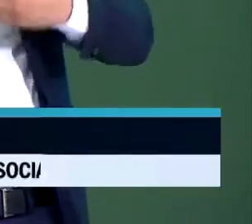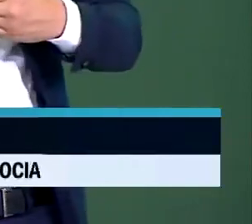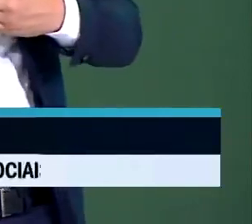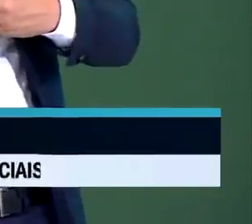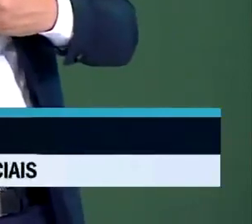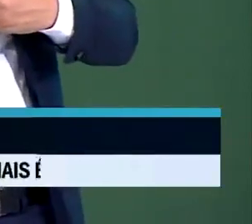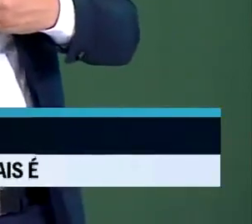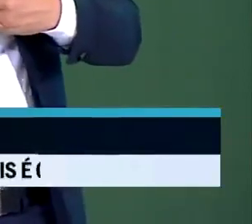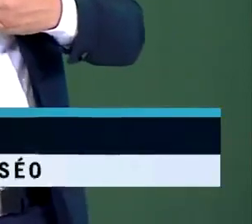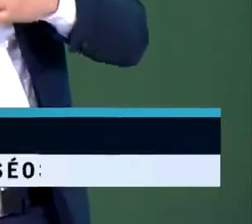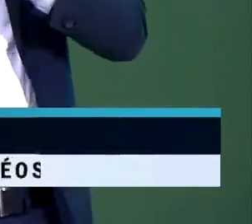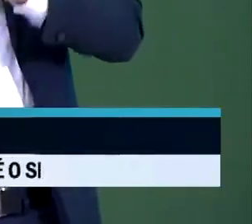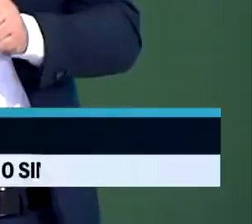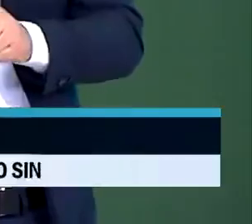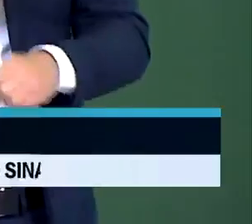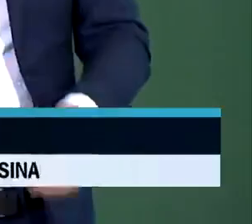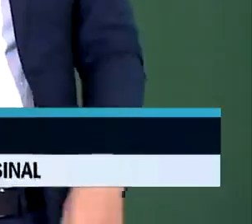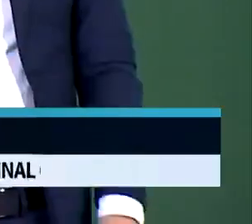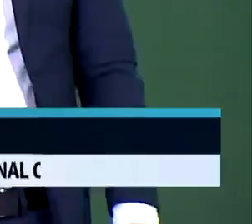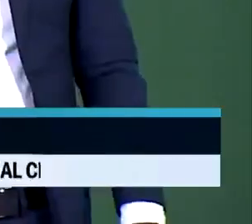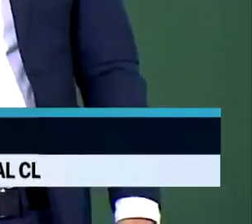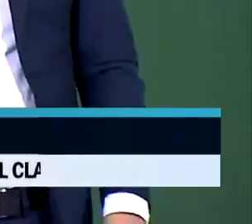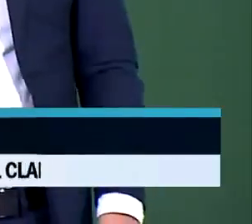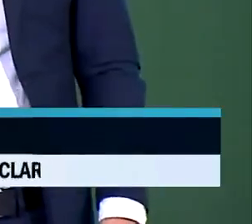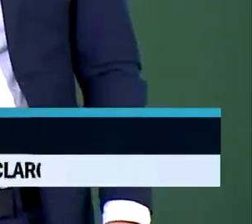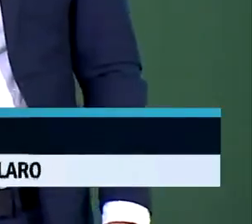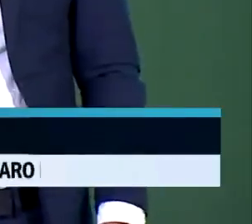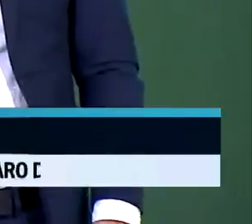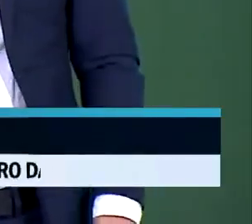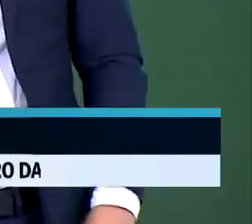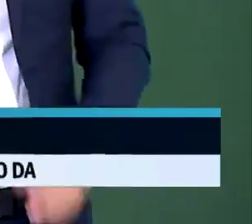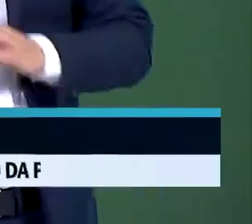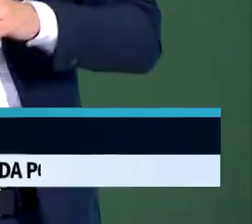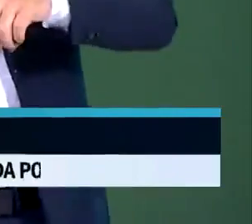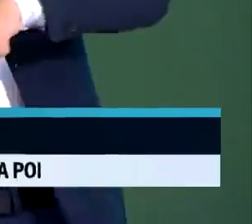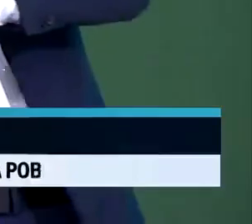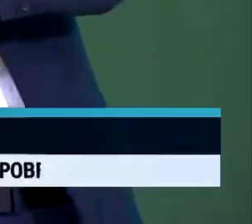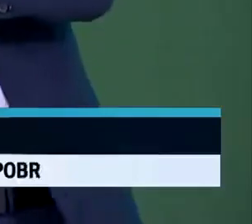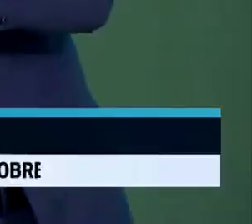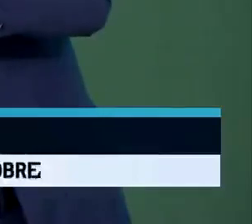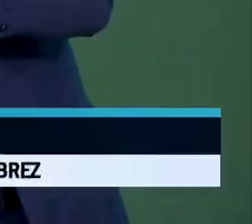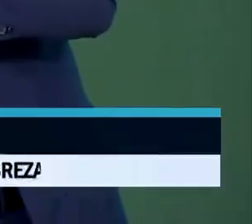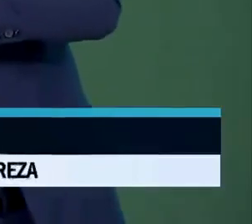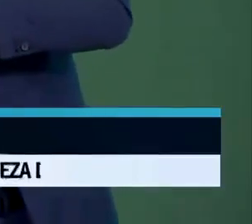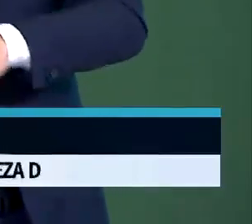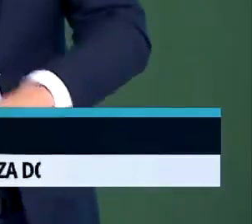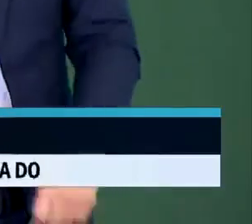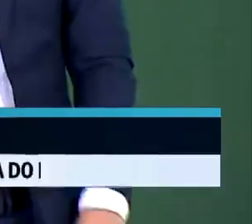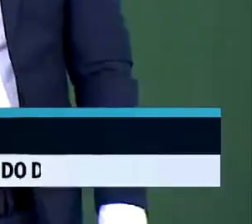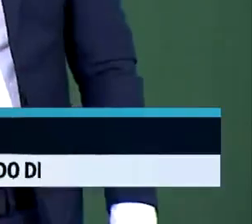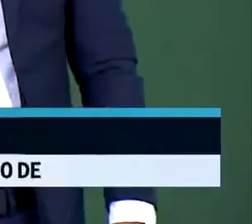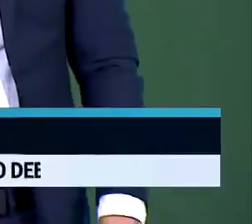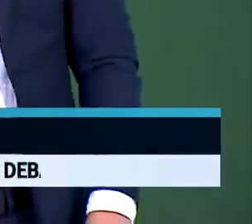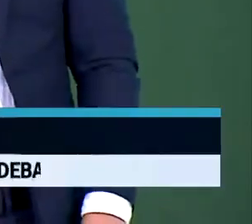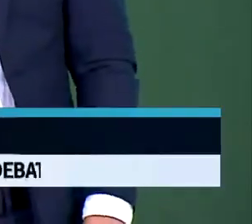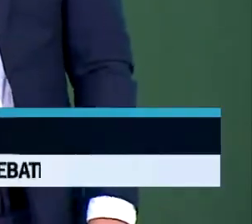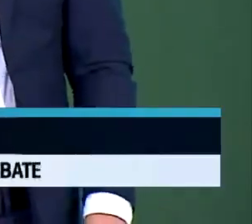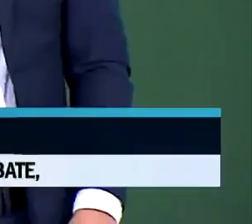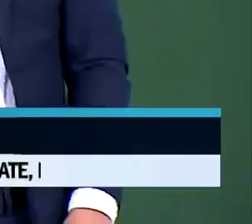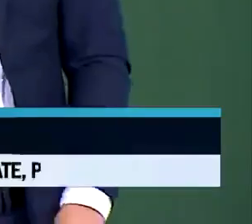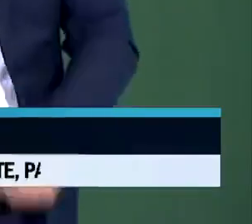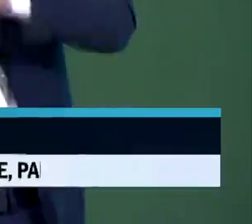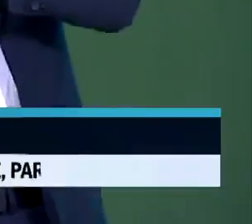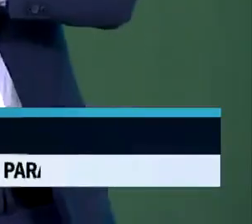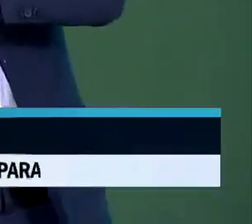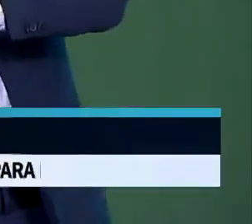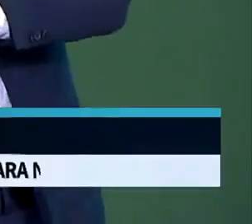poucos bilhões. E a pergunta é o seguinte: para um país que arrecadou 300 bilhões a mais do que o ano passado,